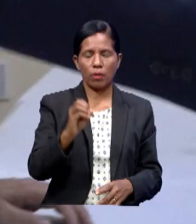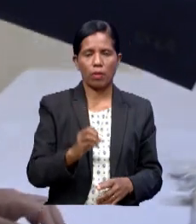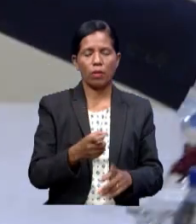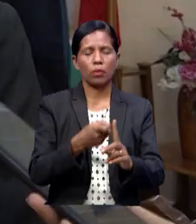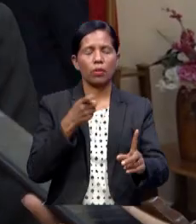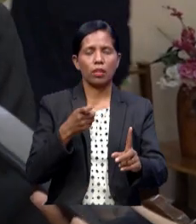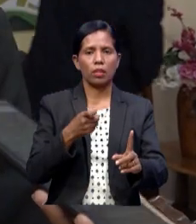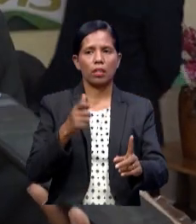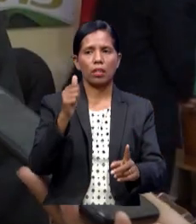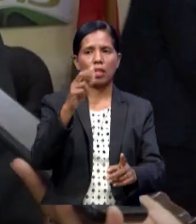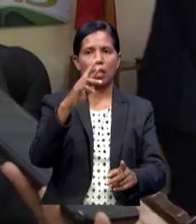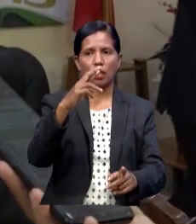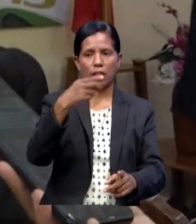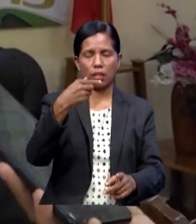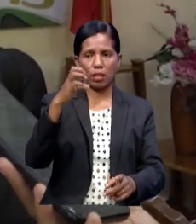Messi.